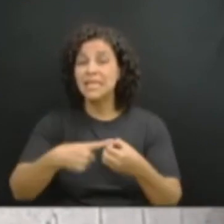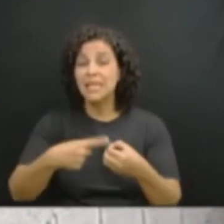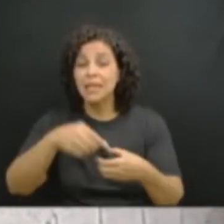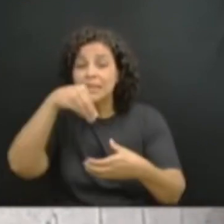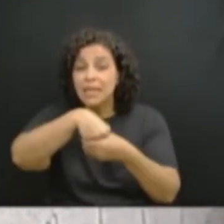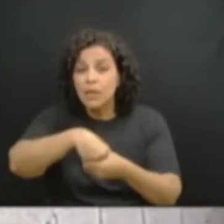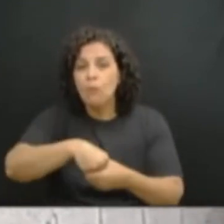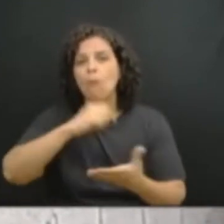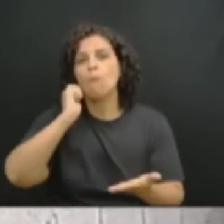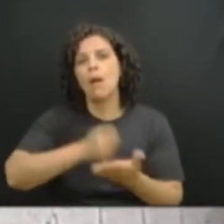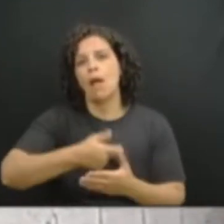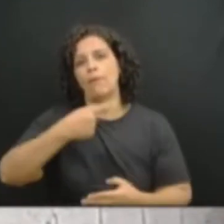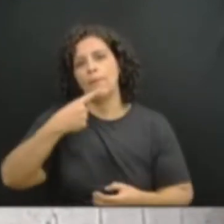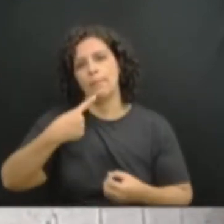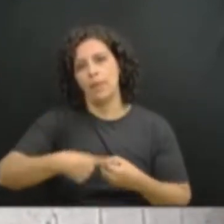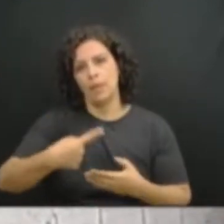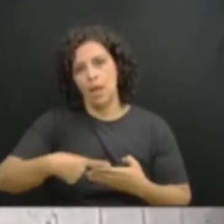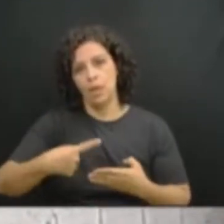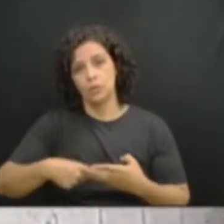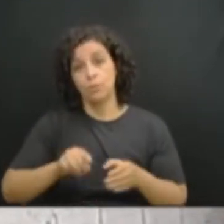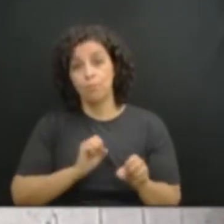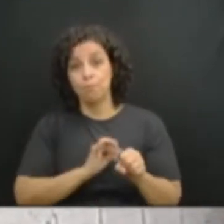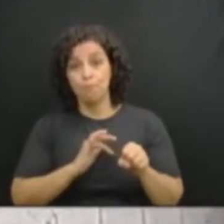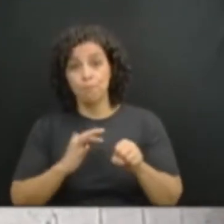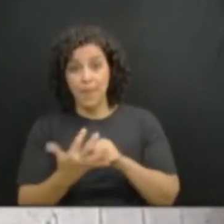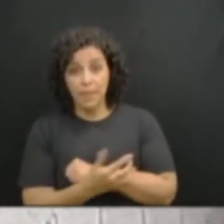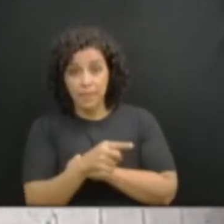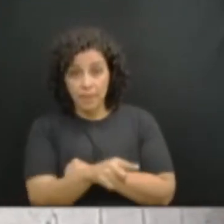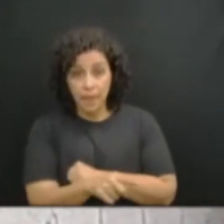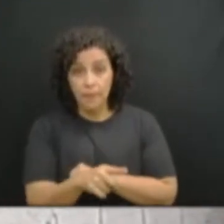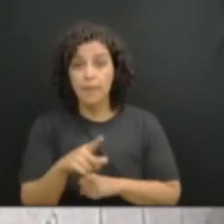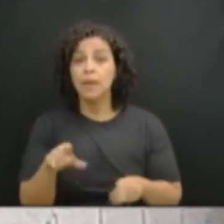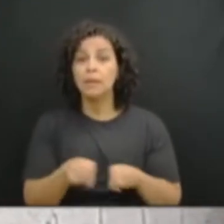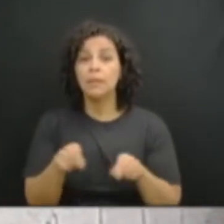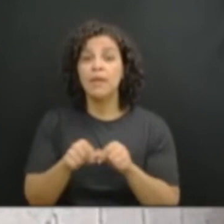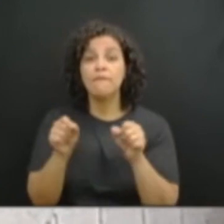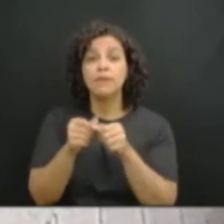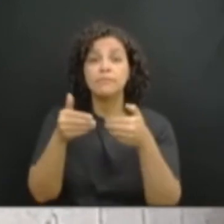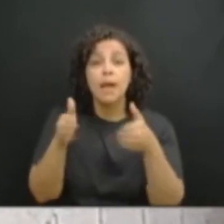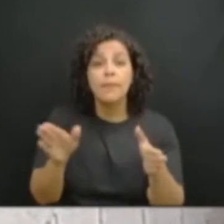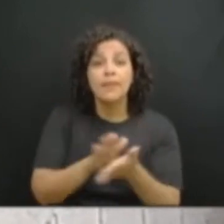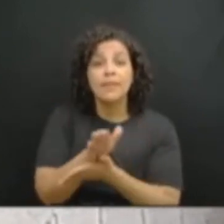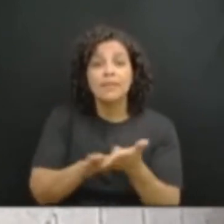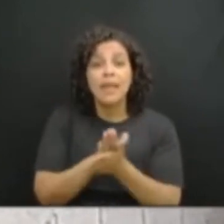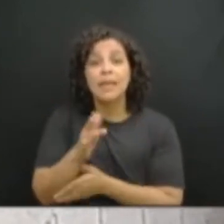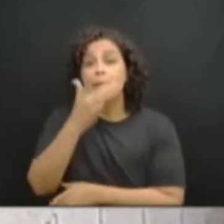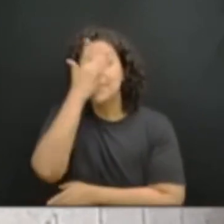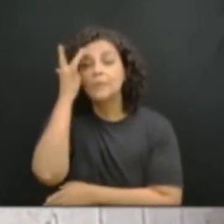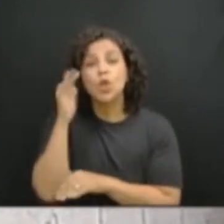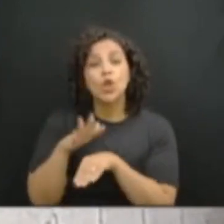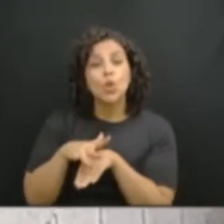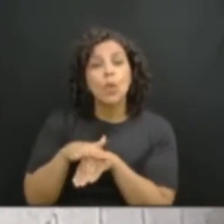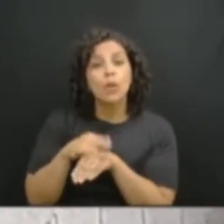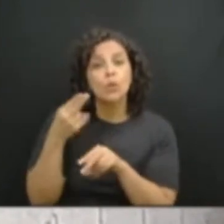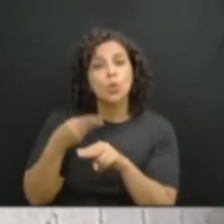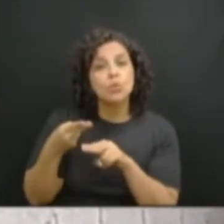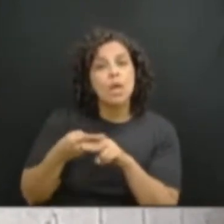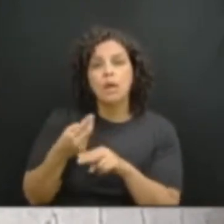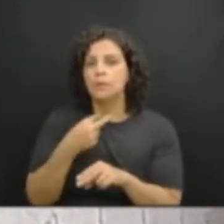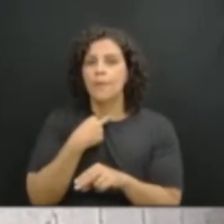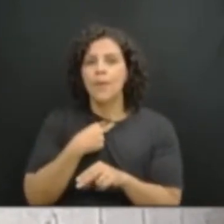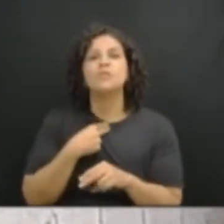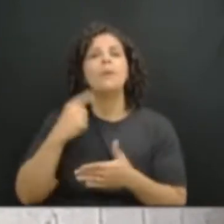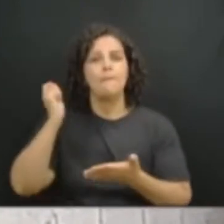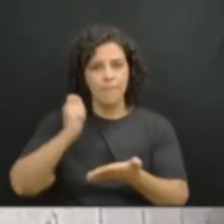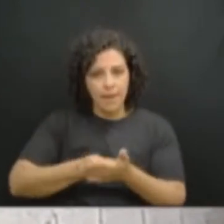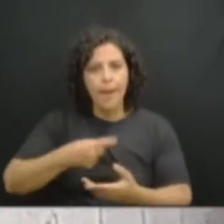cidade. O pedágio passado, na pandemia, sequer abriu a cancela para pessoas doentes se locomoverem para